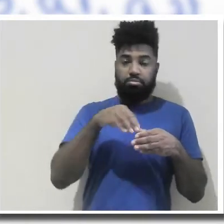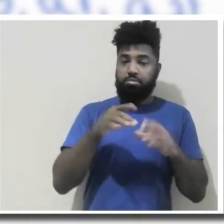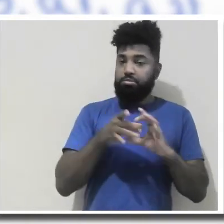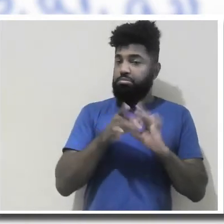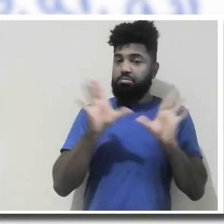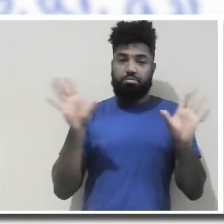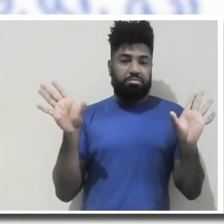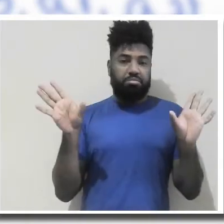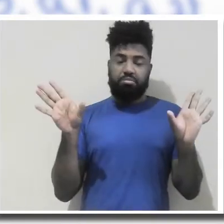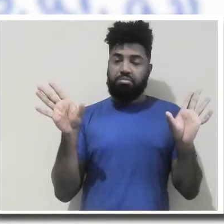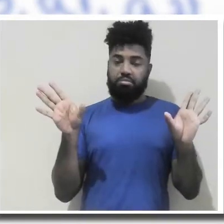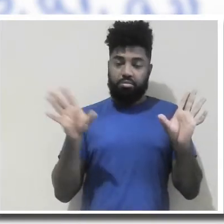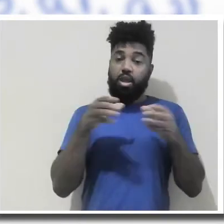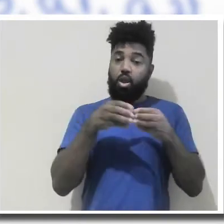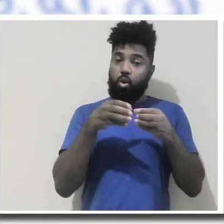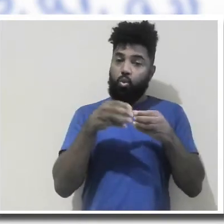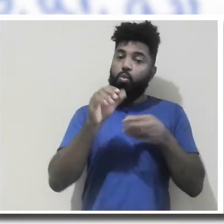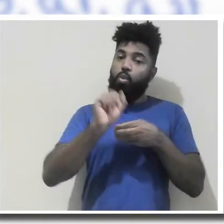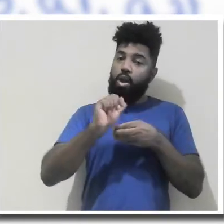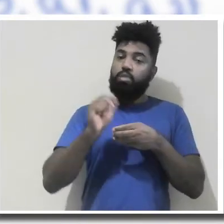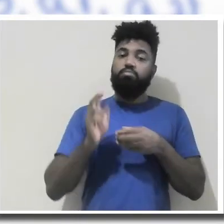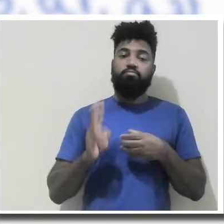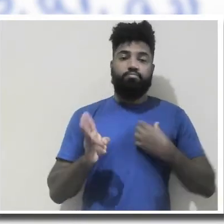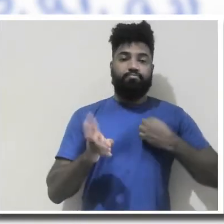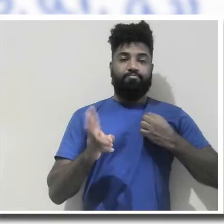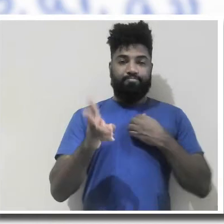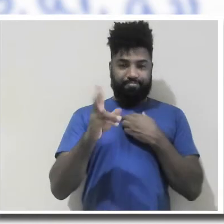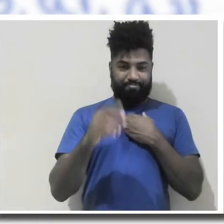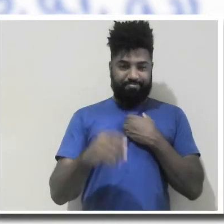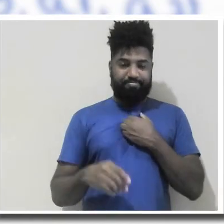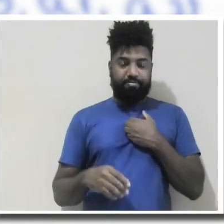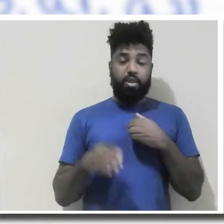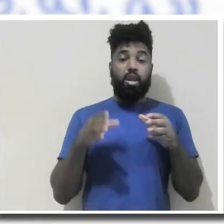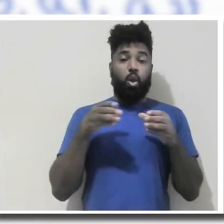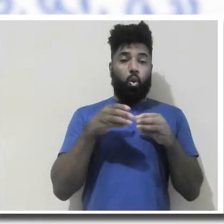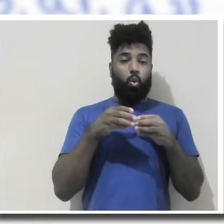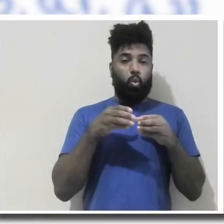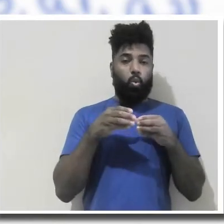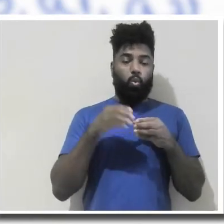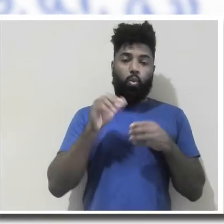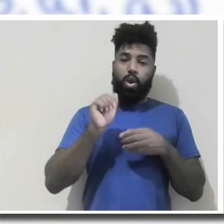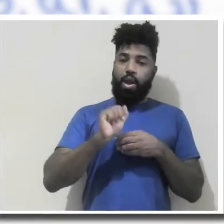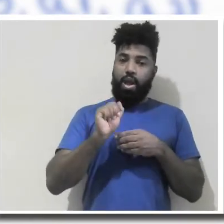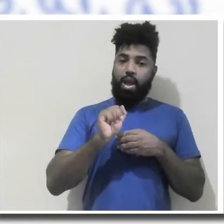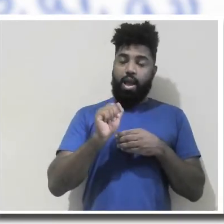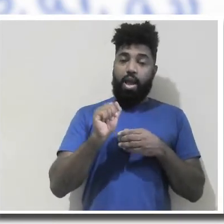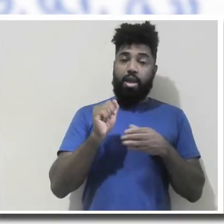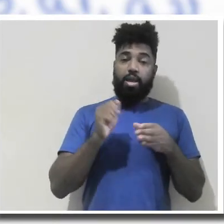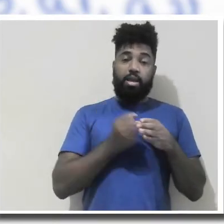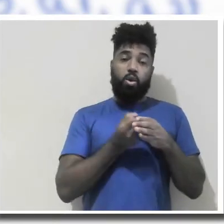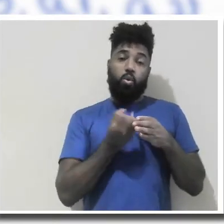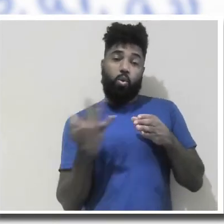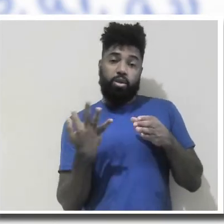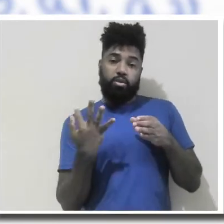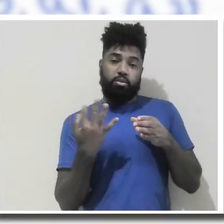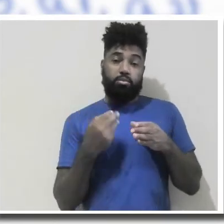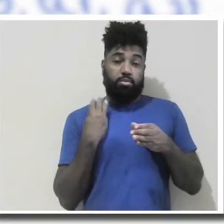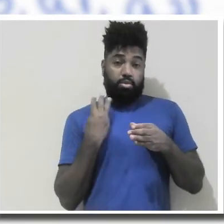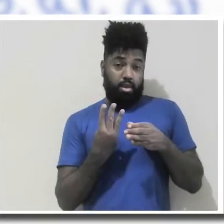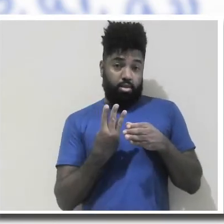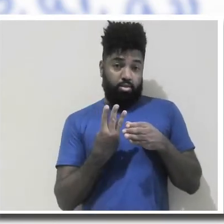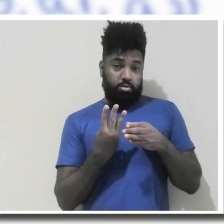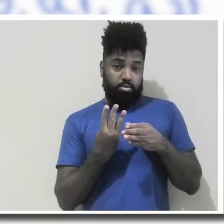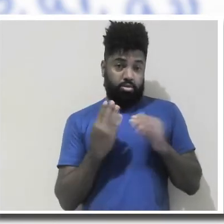a existência do conjunto A. Esse conjunto A, ele é um conjunto finito, ele